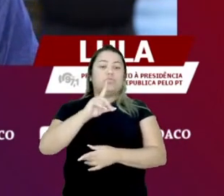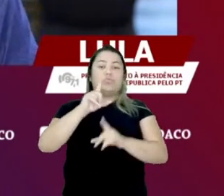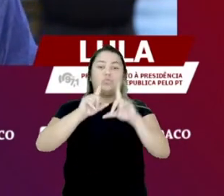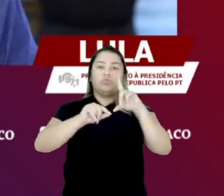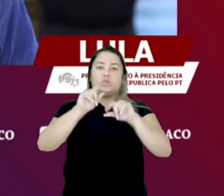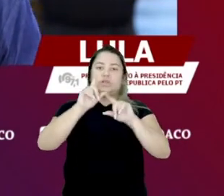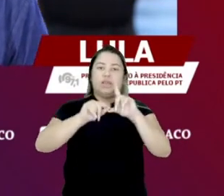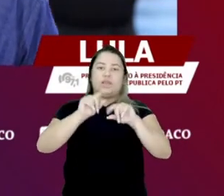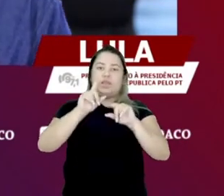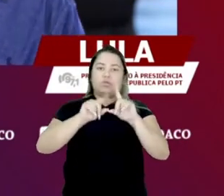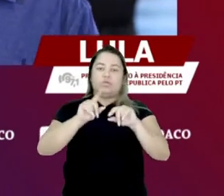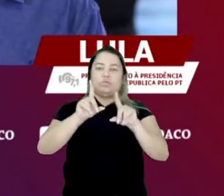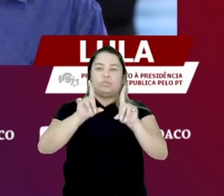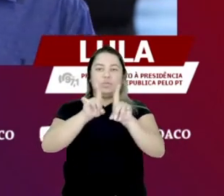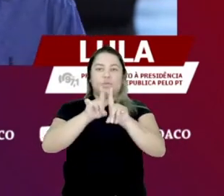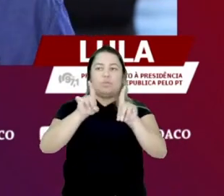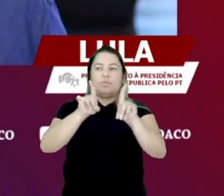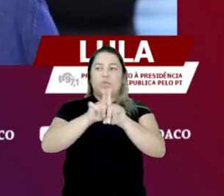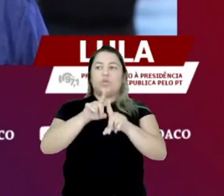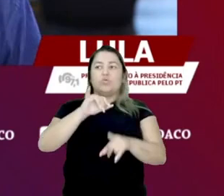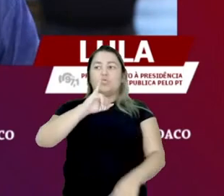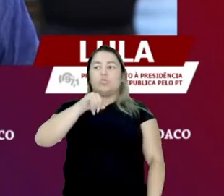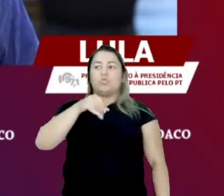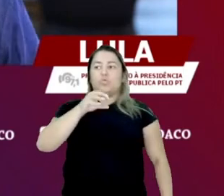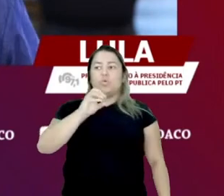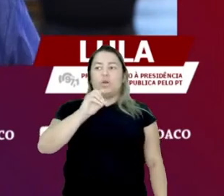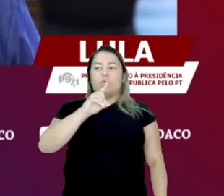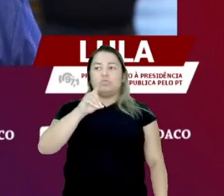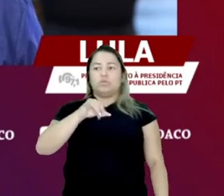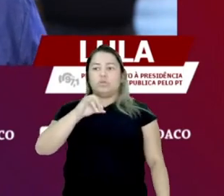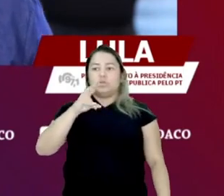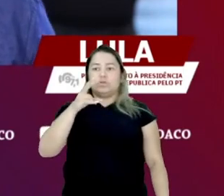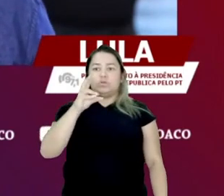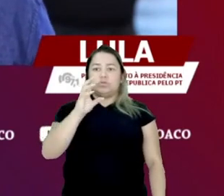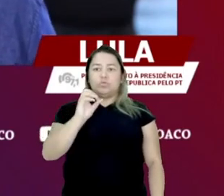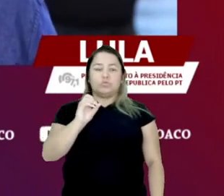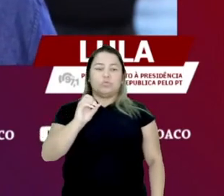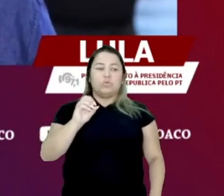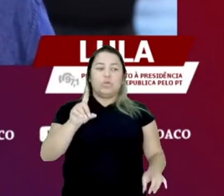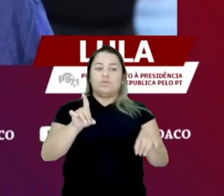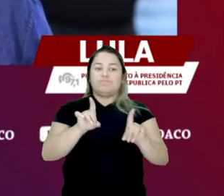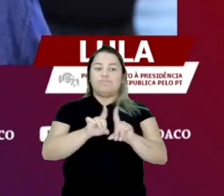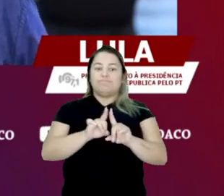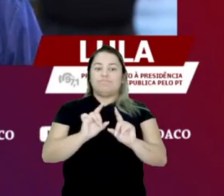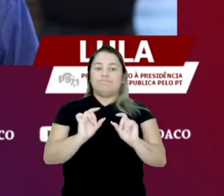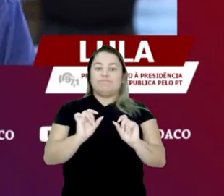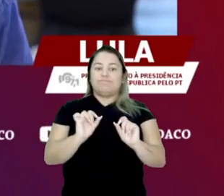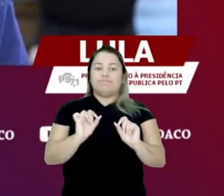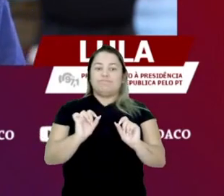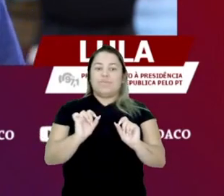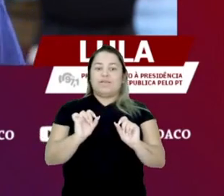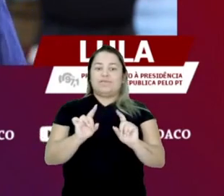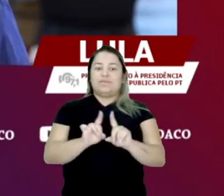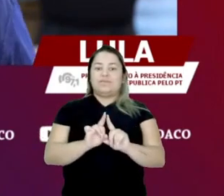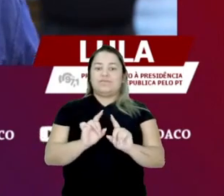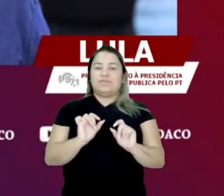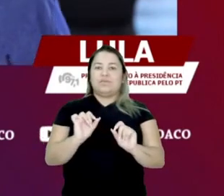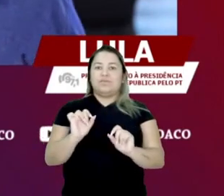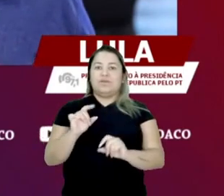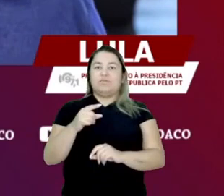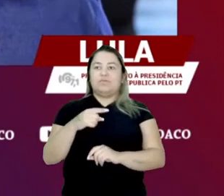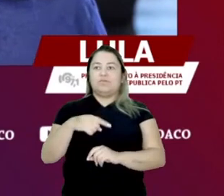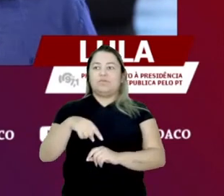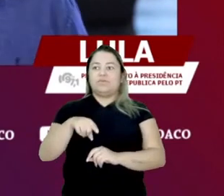Eu virei vascaíno em 1957. Eu virei internacional porque o Olívio Dutra